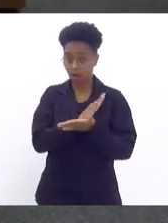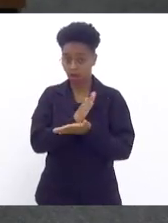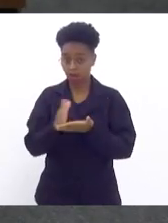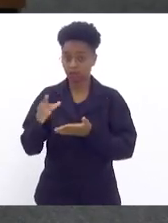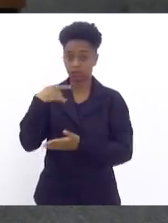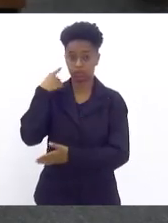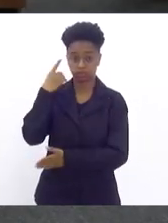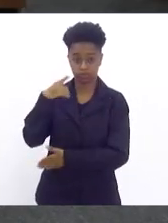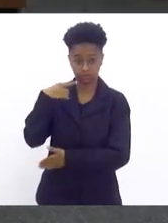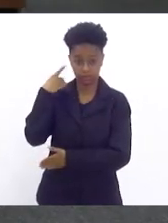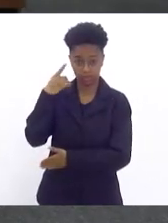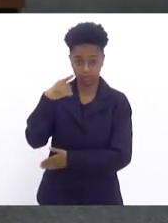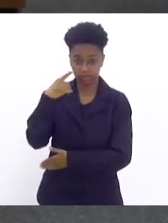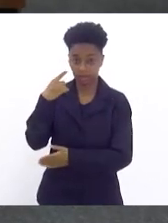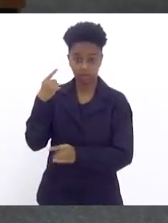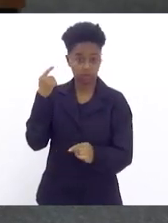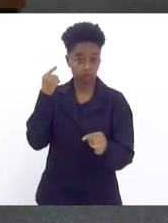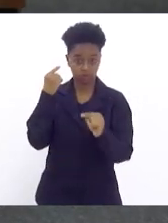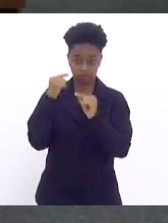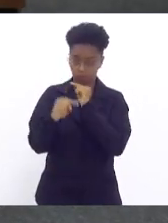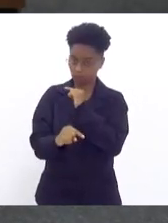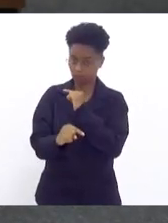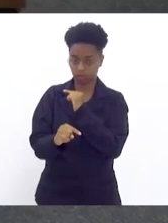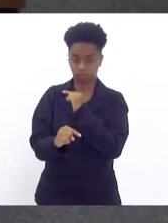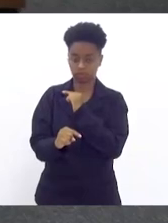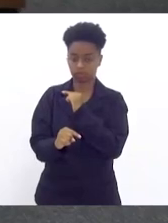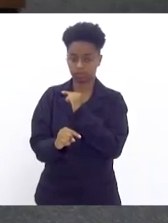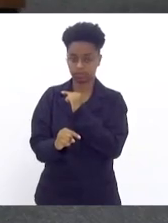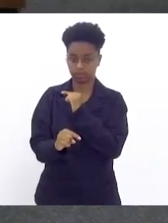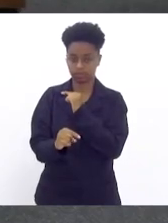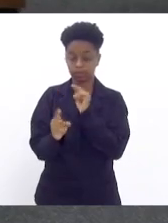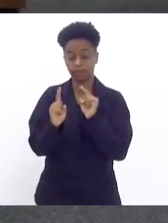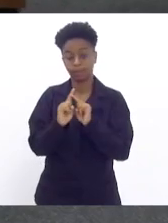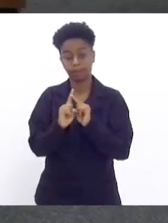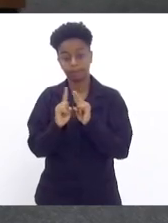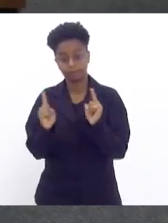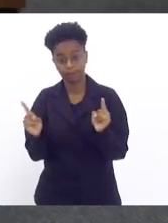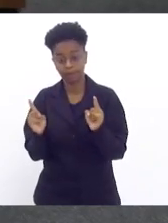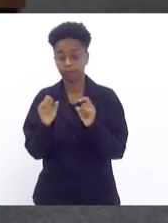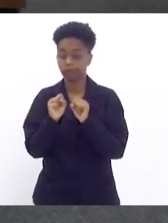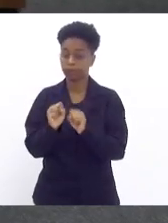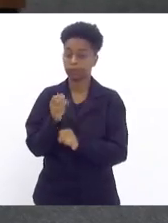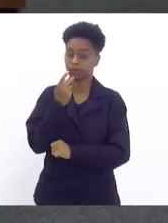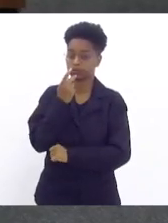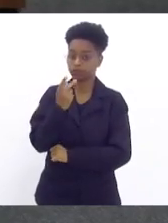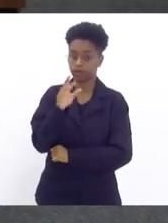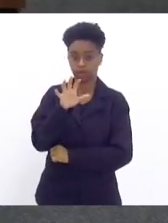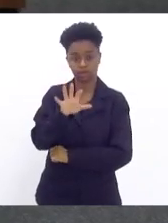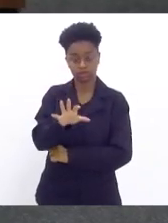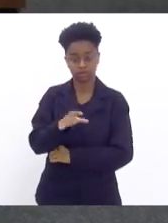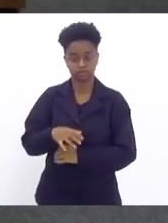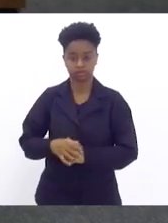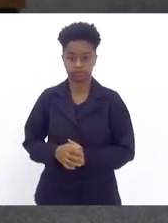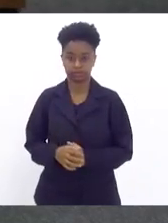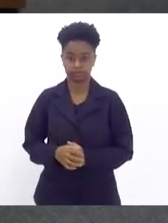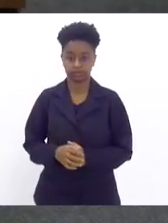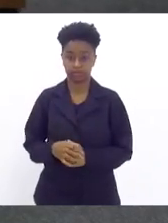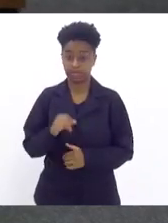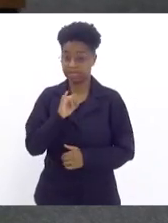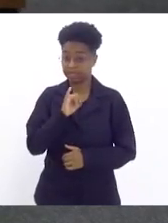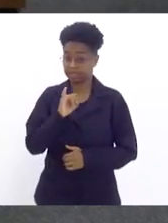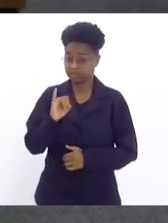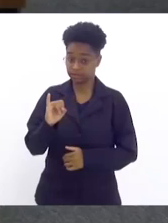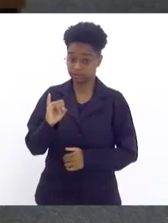tenham se colocado contrariamente aquilo mas aí ele vai poder dizer isso se